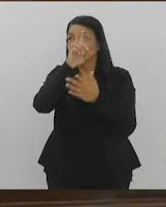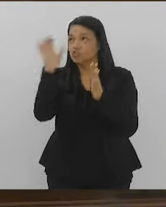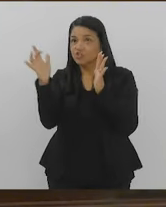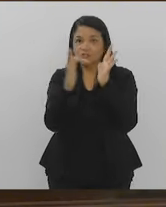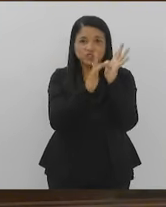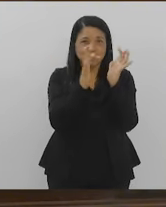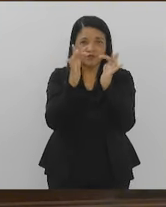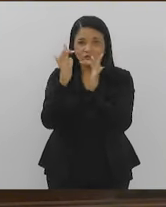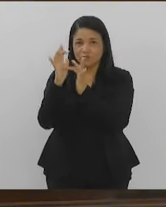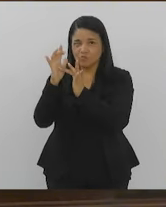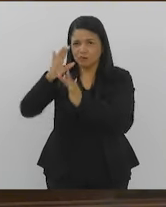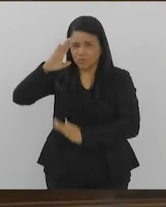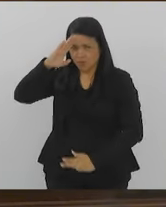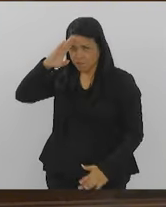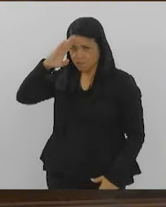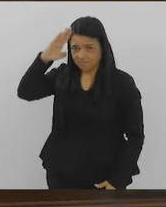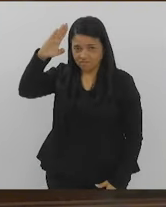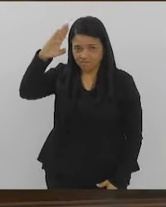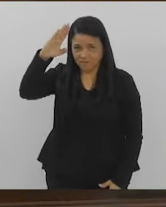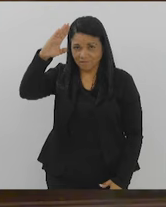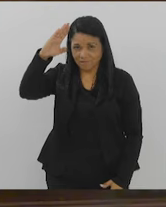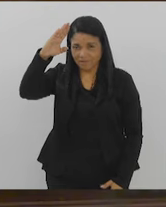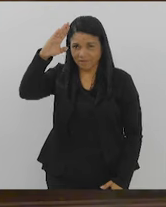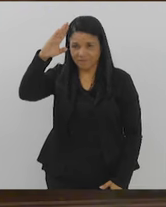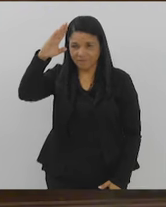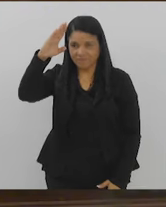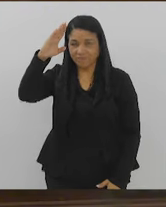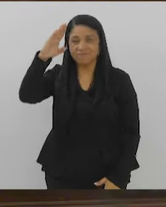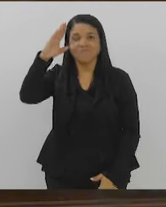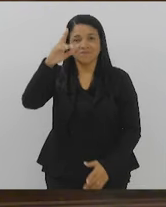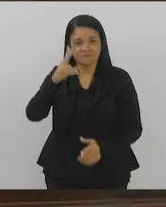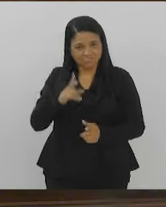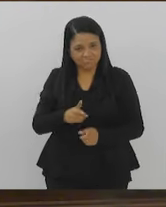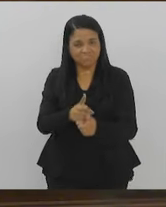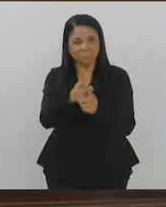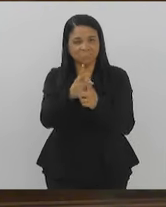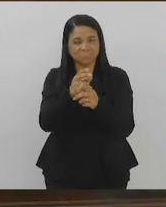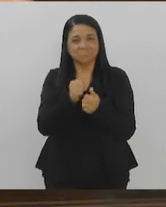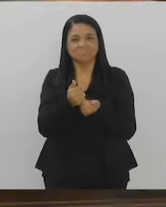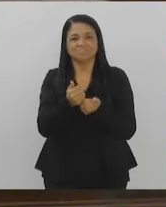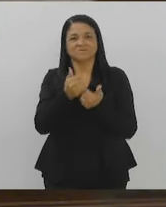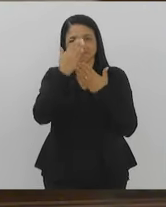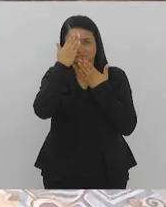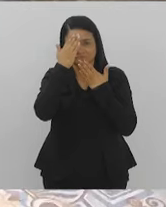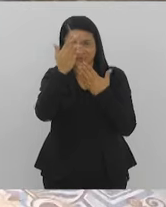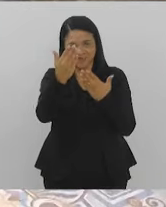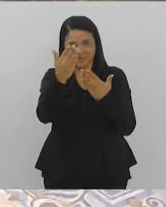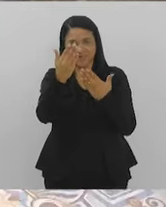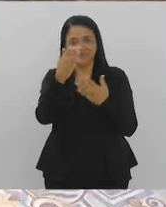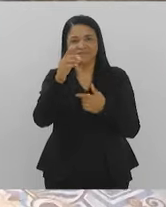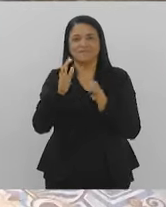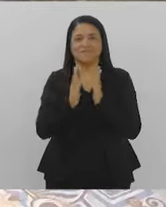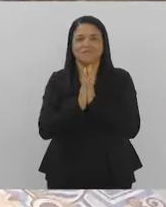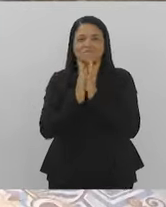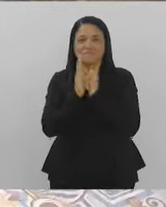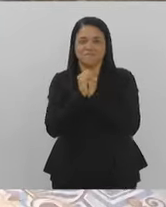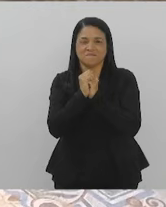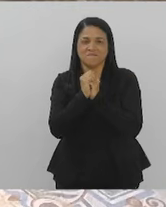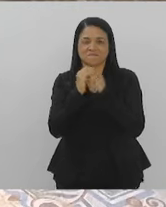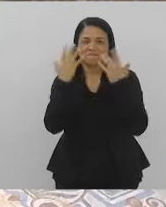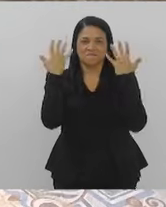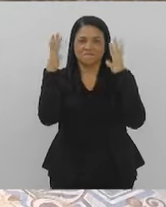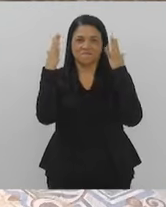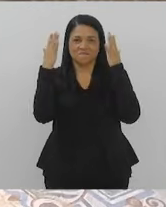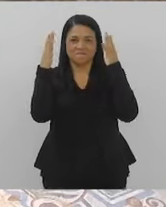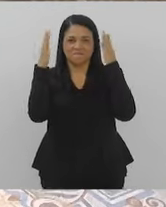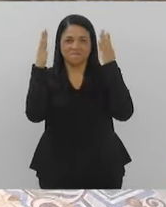o capitão que avante os levará. Muito obrigado. Amém. Amém. Deus